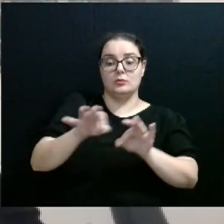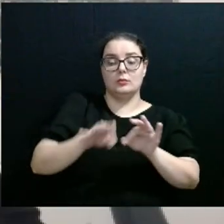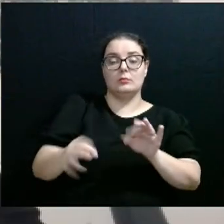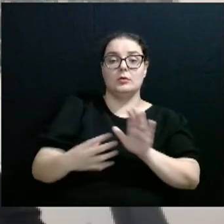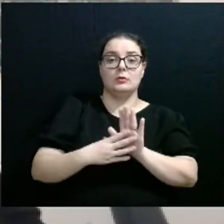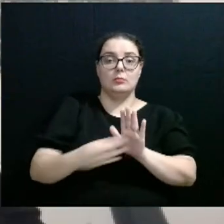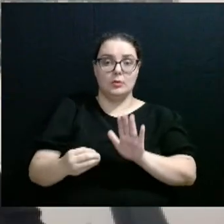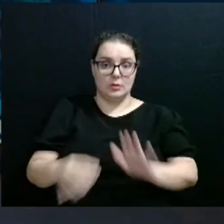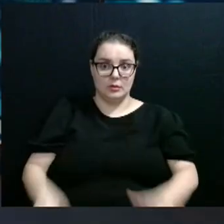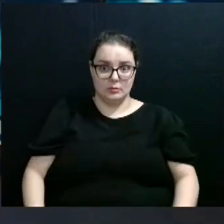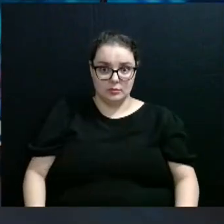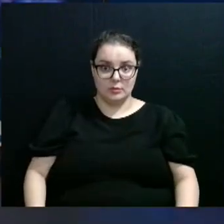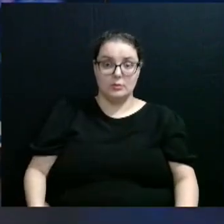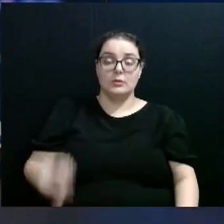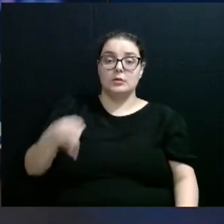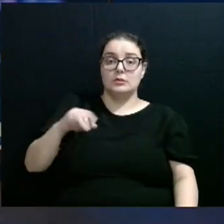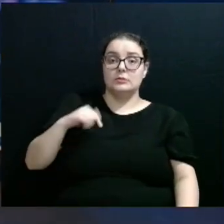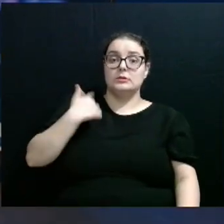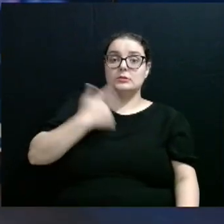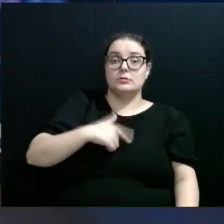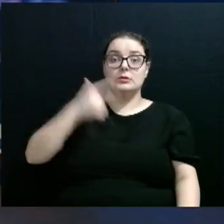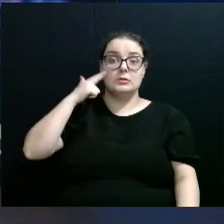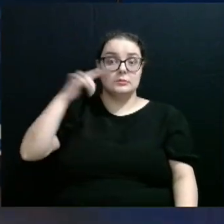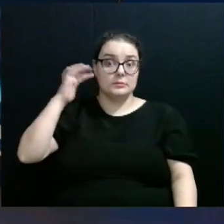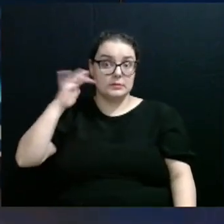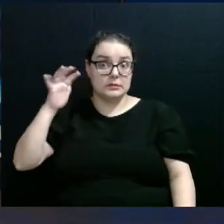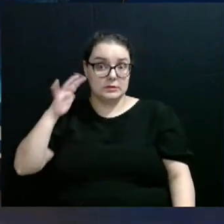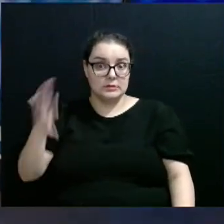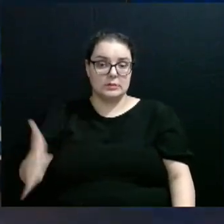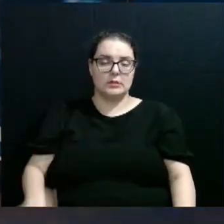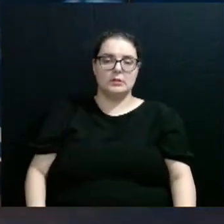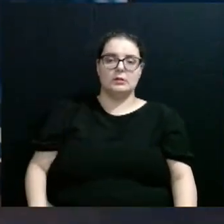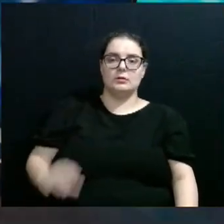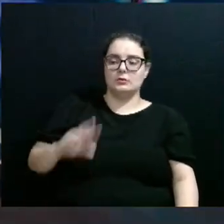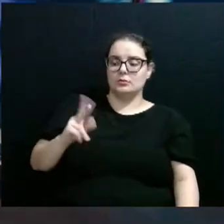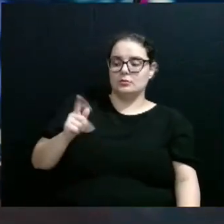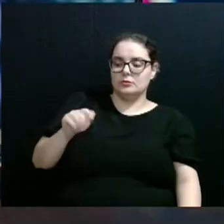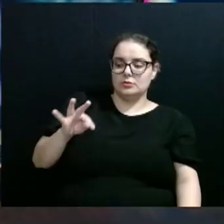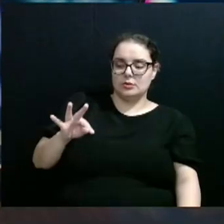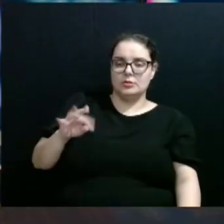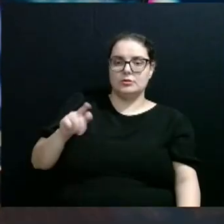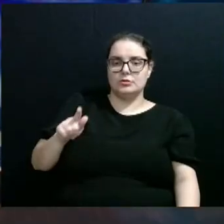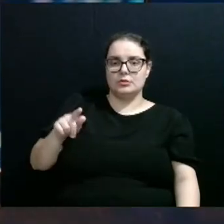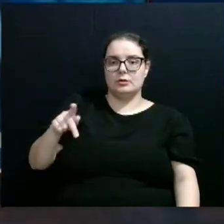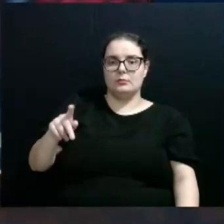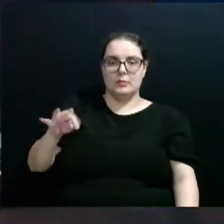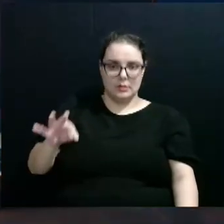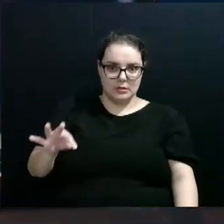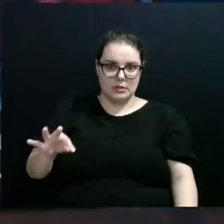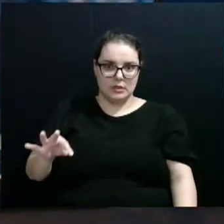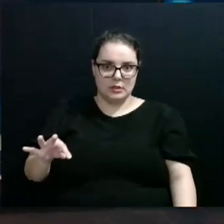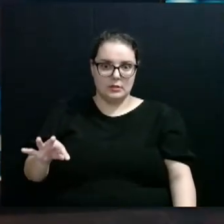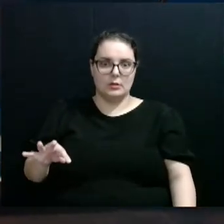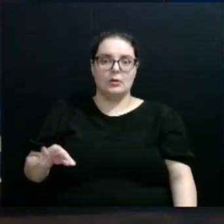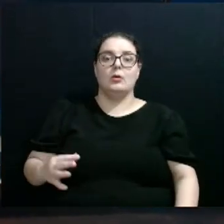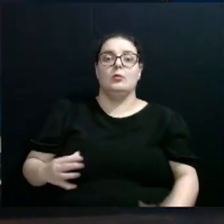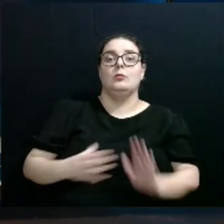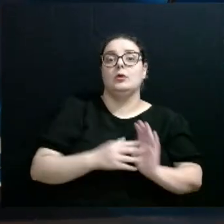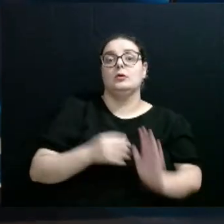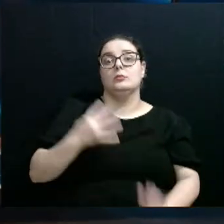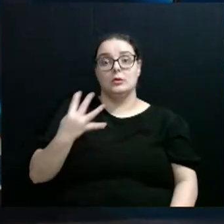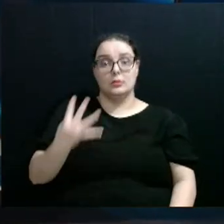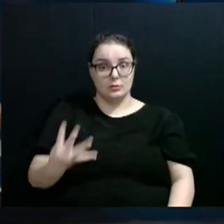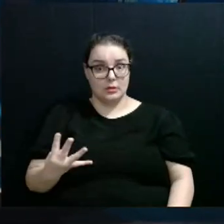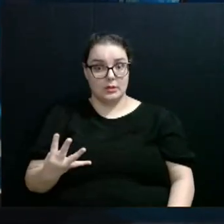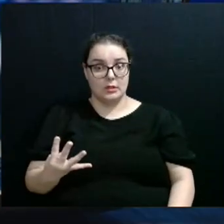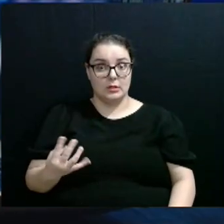Se a gente pensar no ChatGPT, o ChatGPT modelo 4, ele é um modelo muito maior,